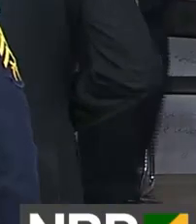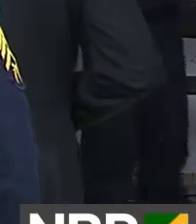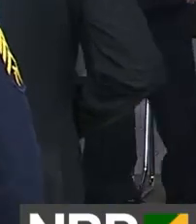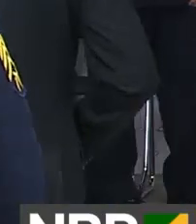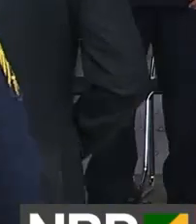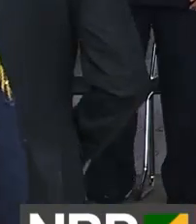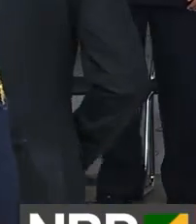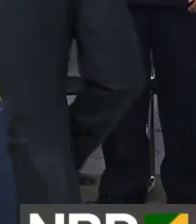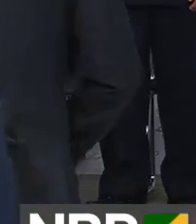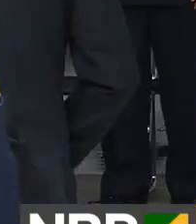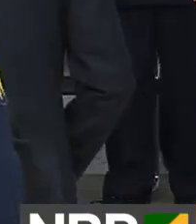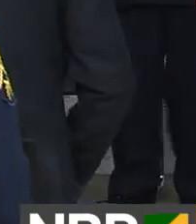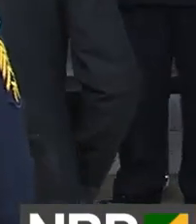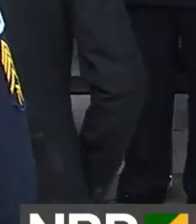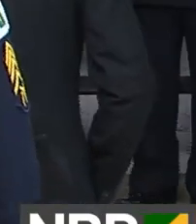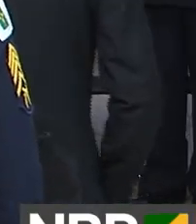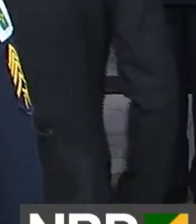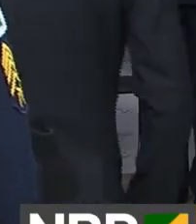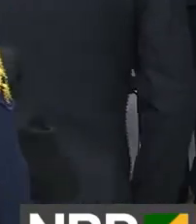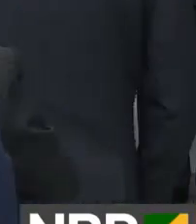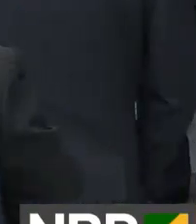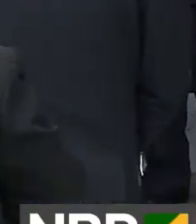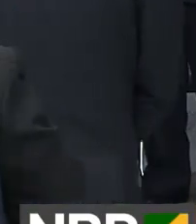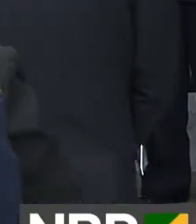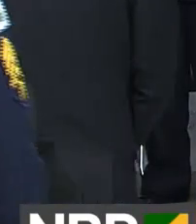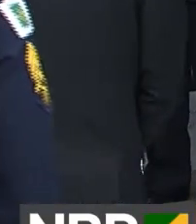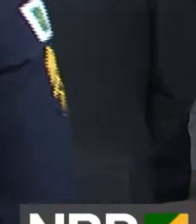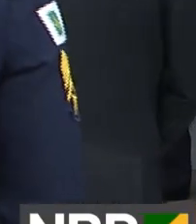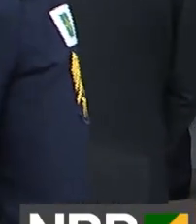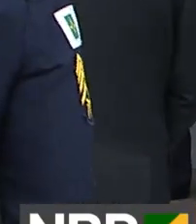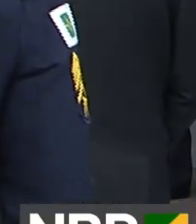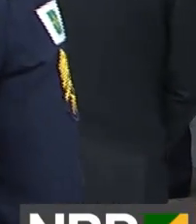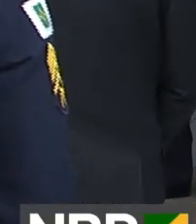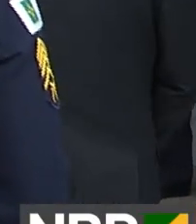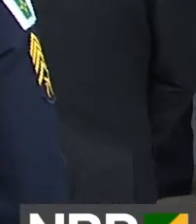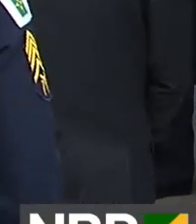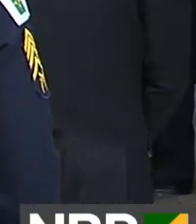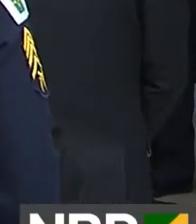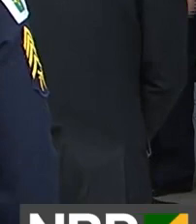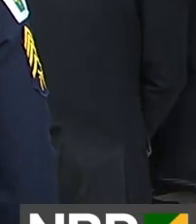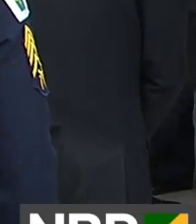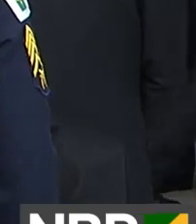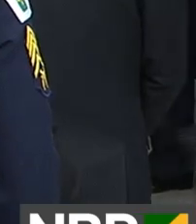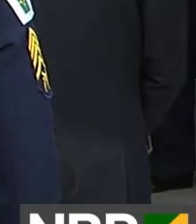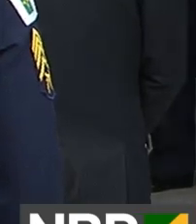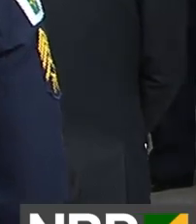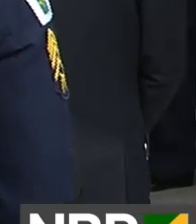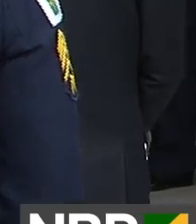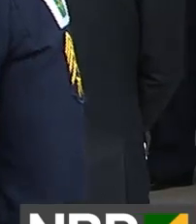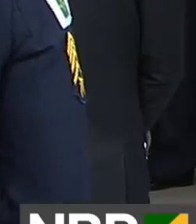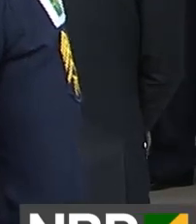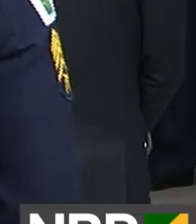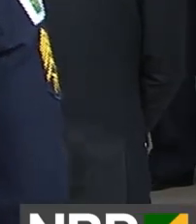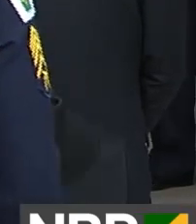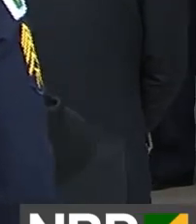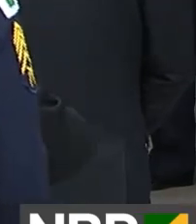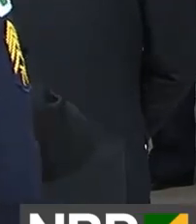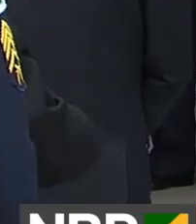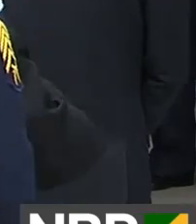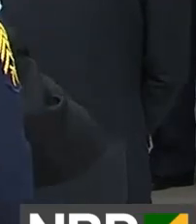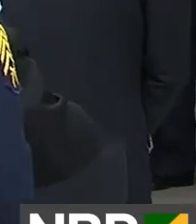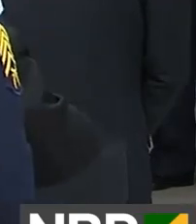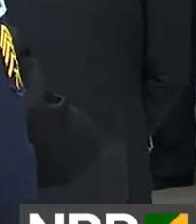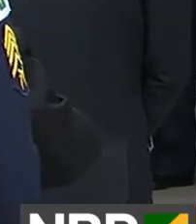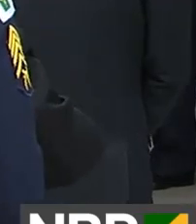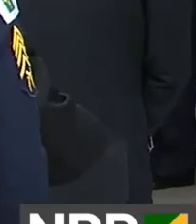Do presidente do Superior Tribunal Militar, ministro José Coelho Ferreira. Do comandante de operações